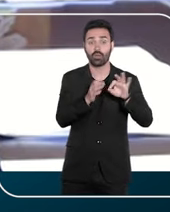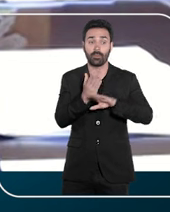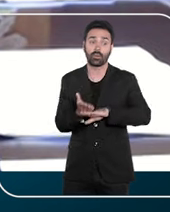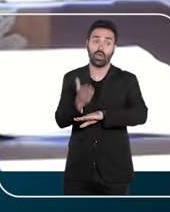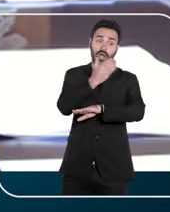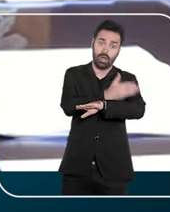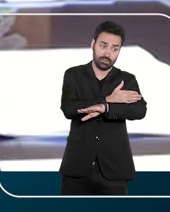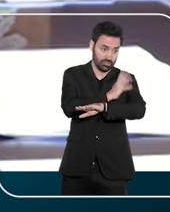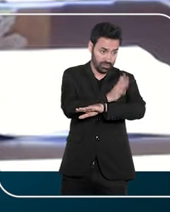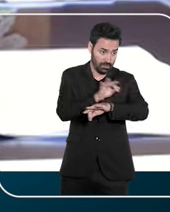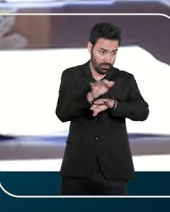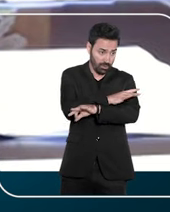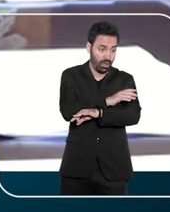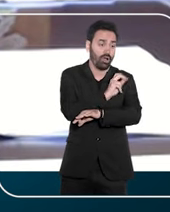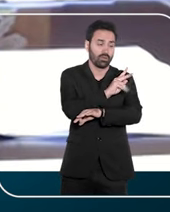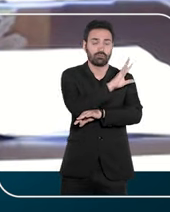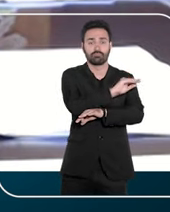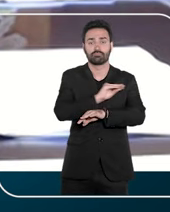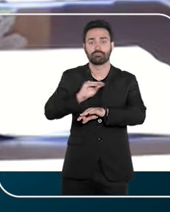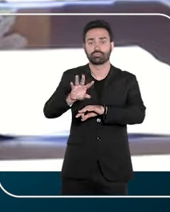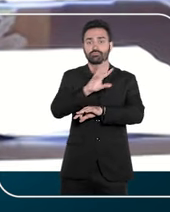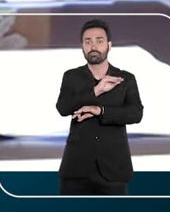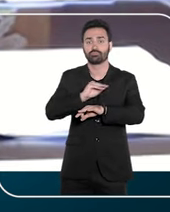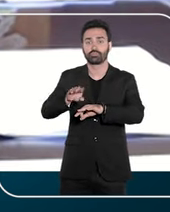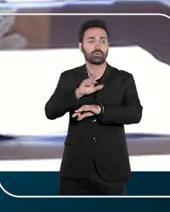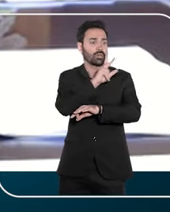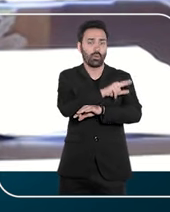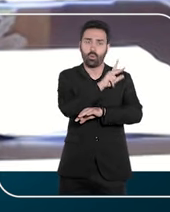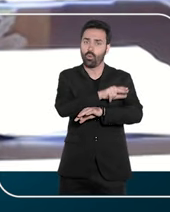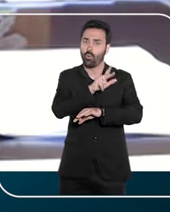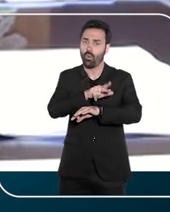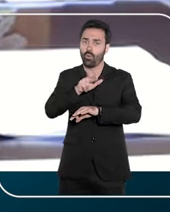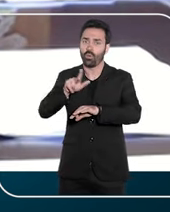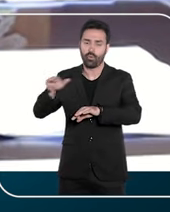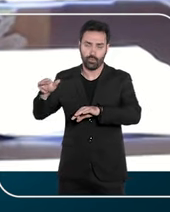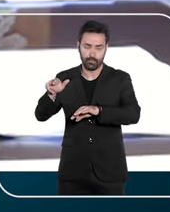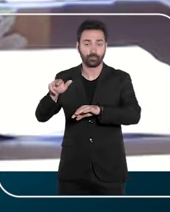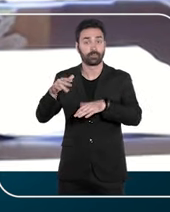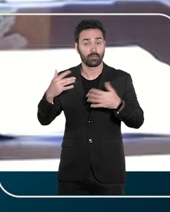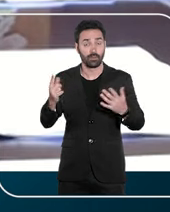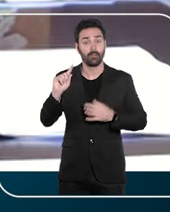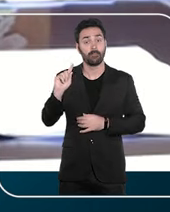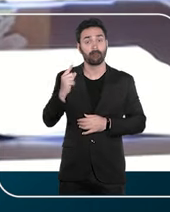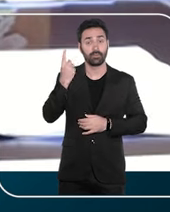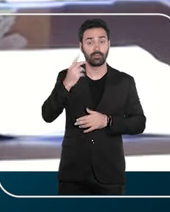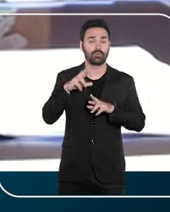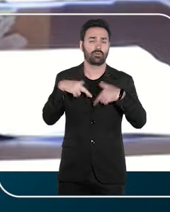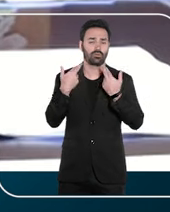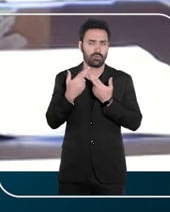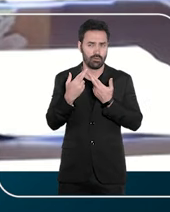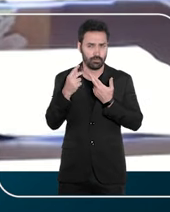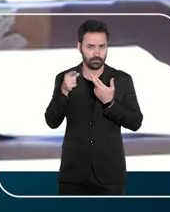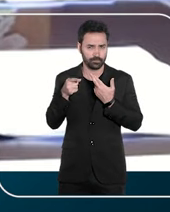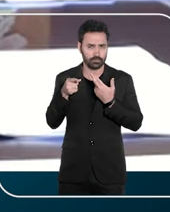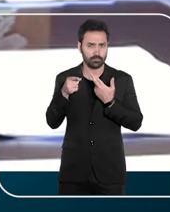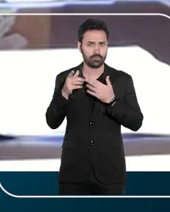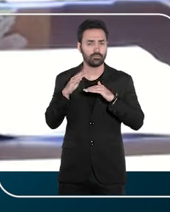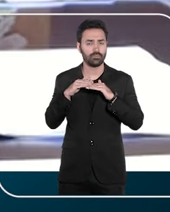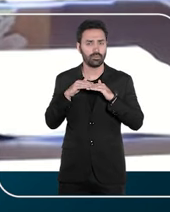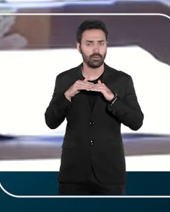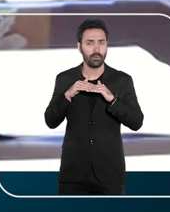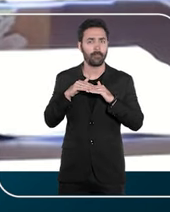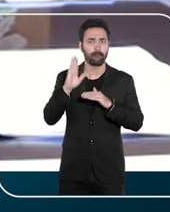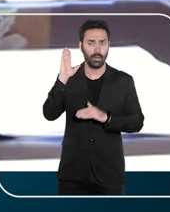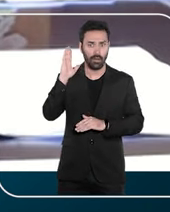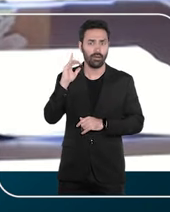Começamos a fazer os precedentes, talvez, seguramente, a primeira sessão seja a que mais atuou em